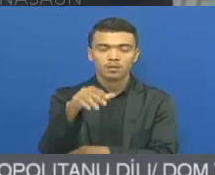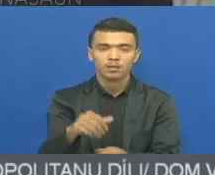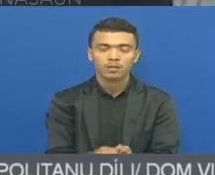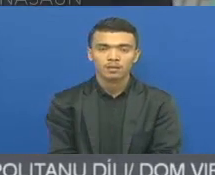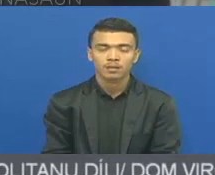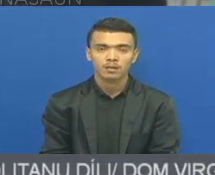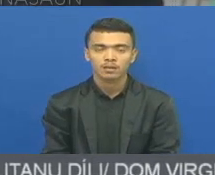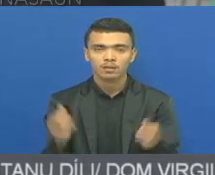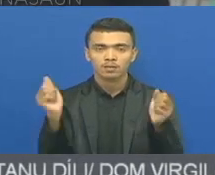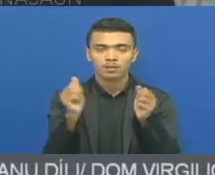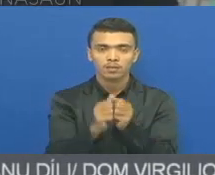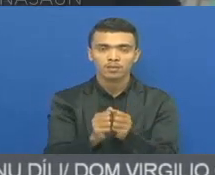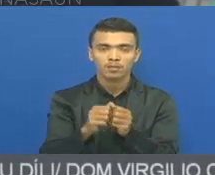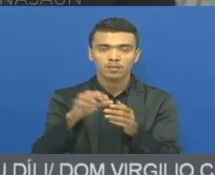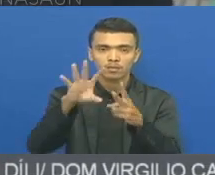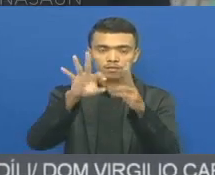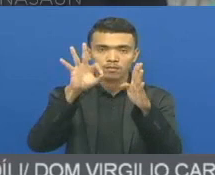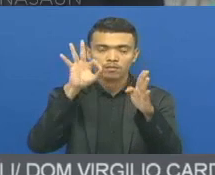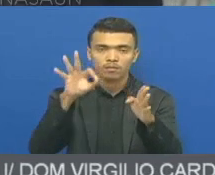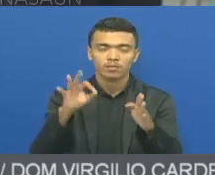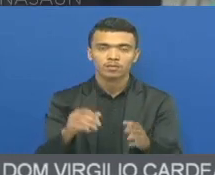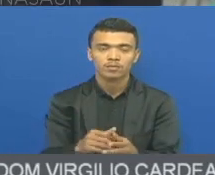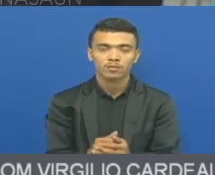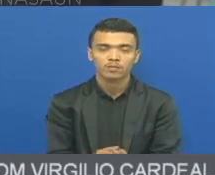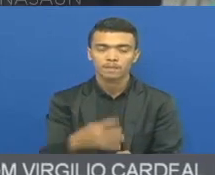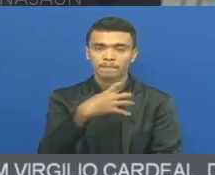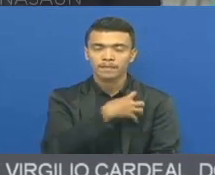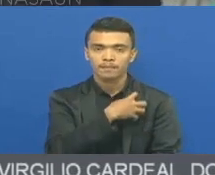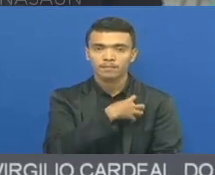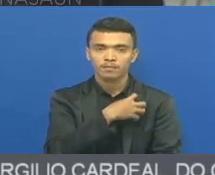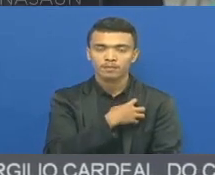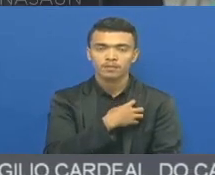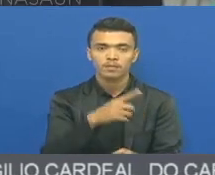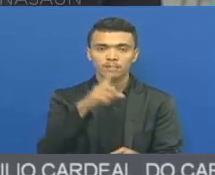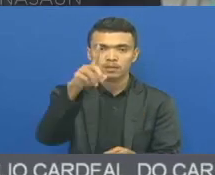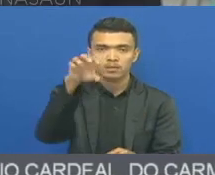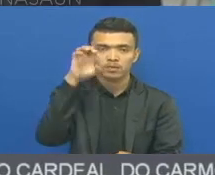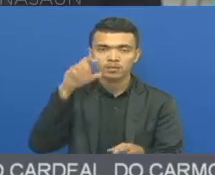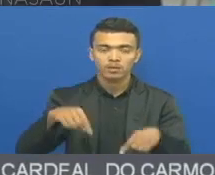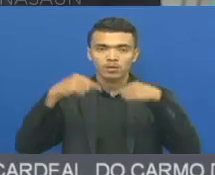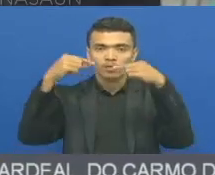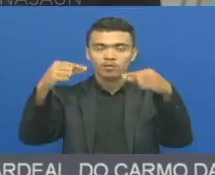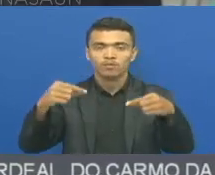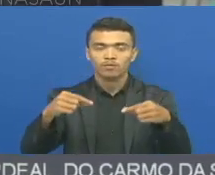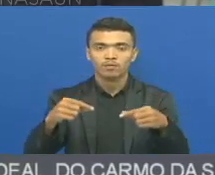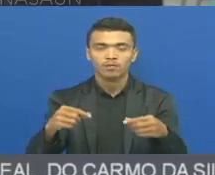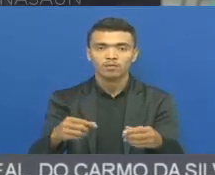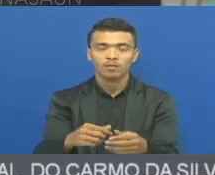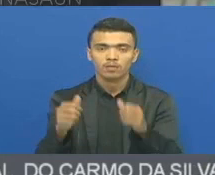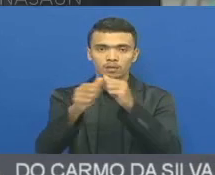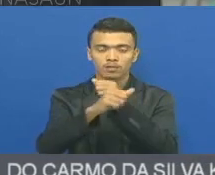fase com contagem de votos, e a polícia 100% com garantia máxima vai